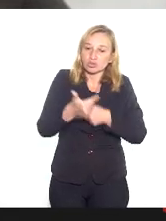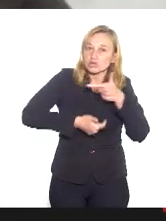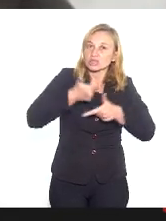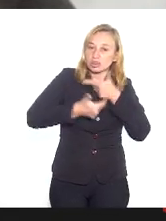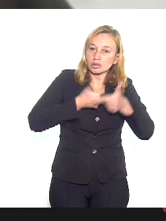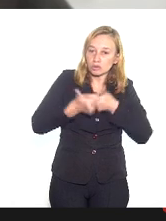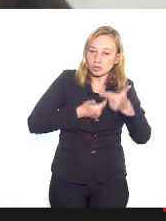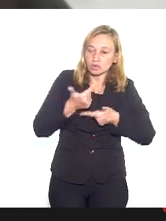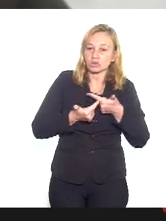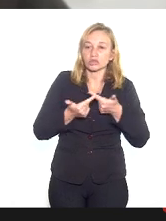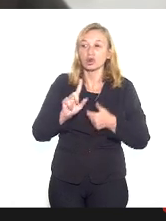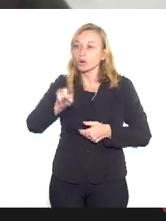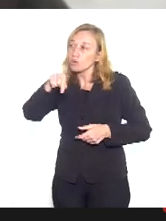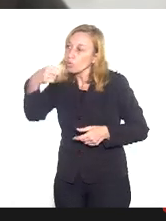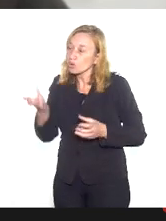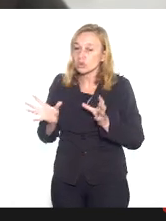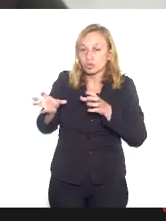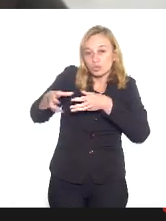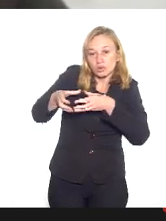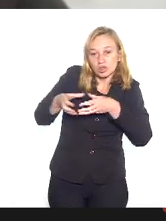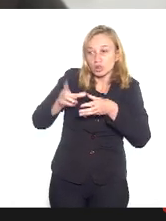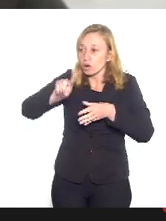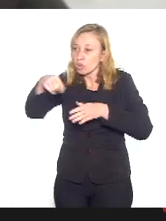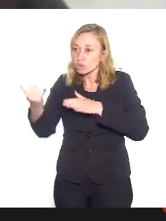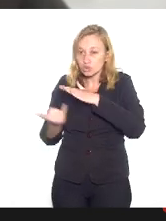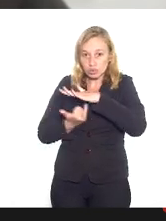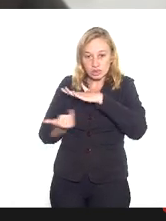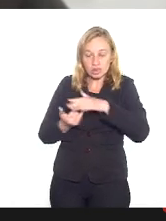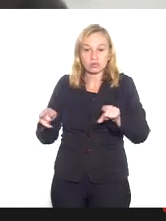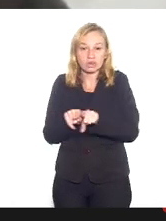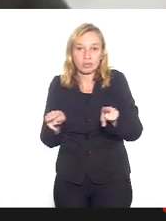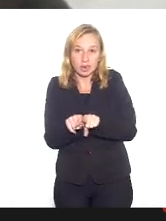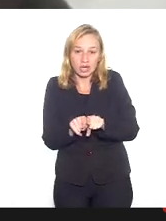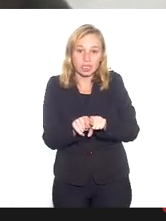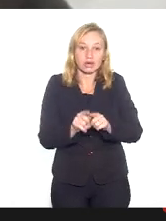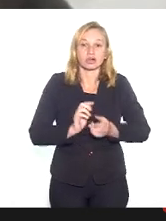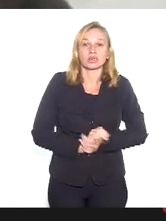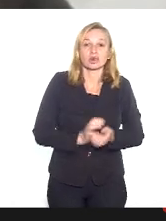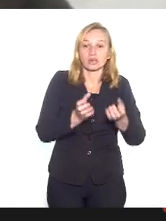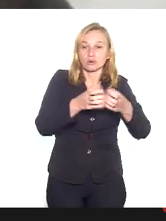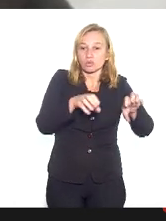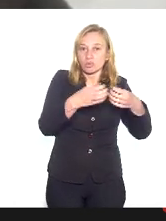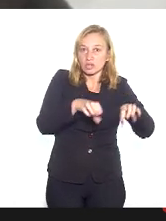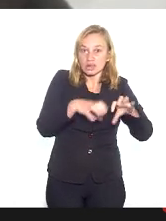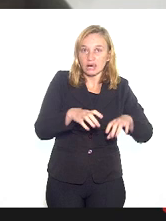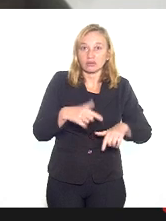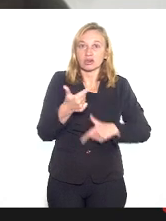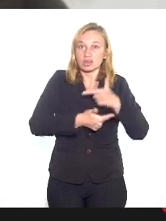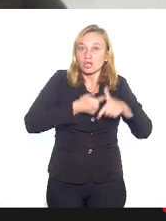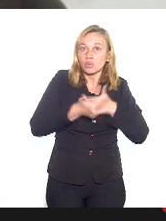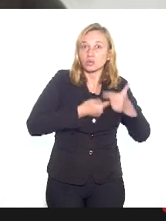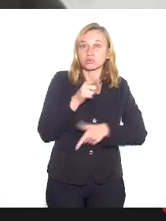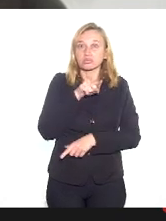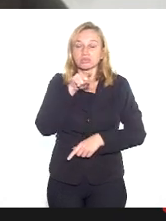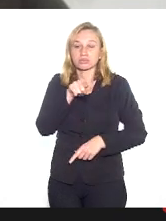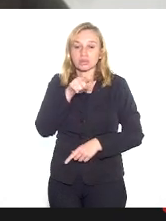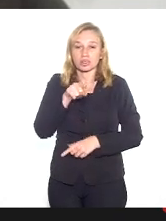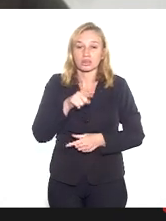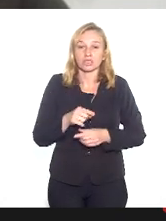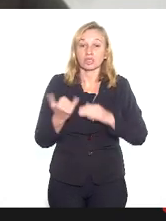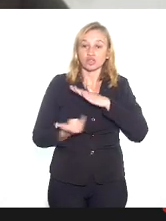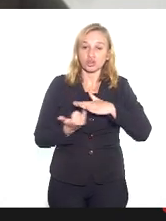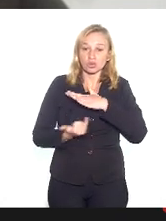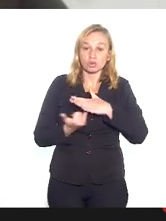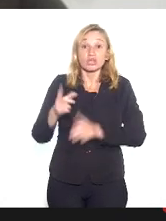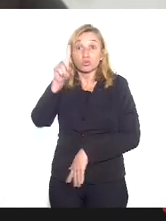luta, assim como outras comissões para outras instituições também de concursados, são incansáveis nessa luta aí pela restituição